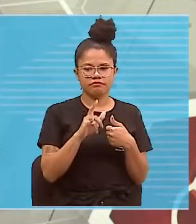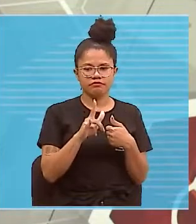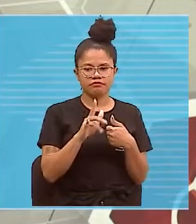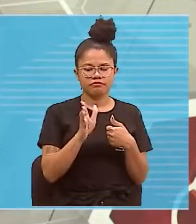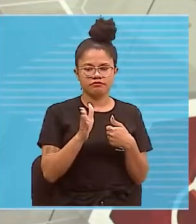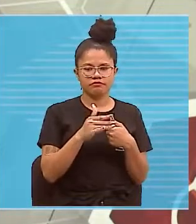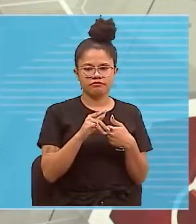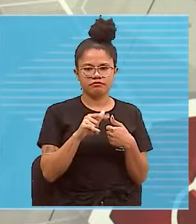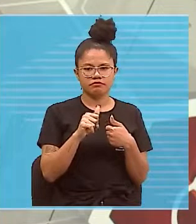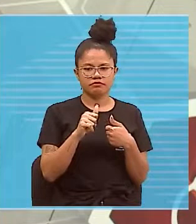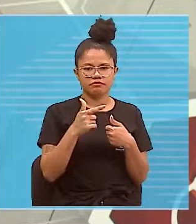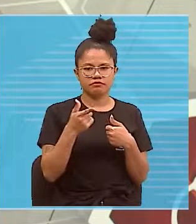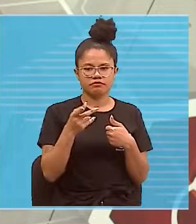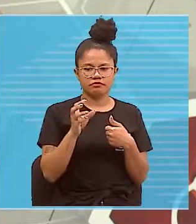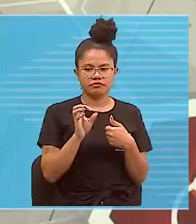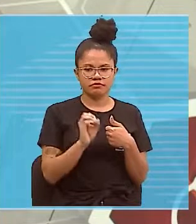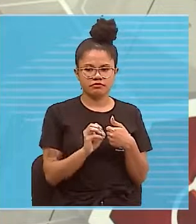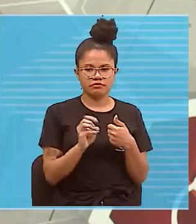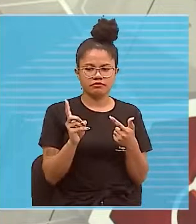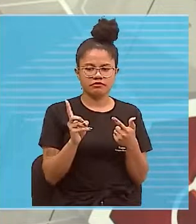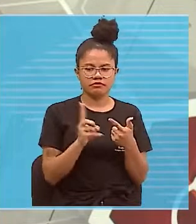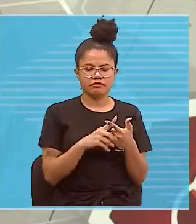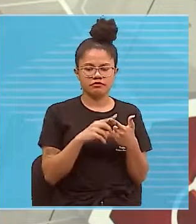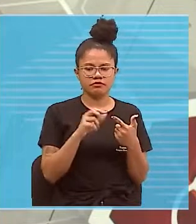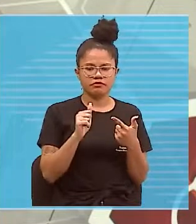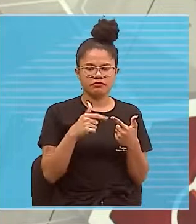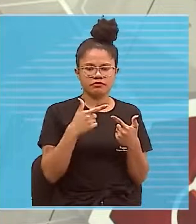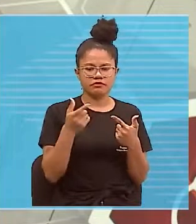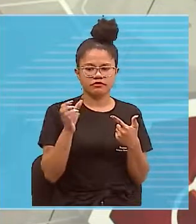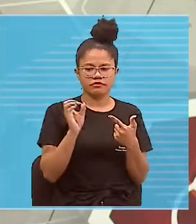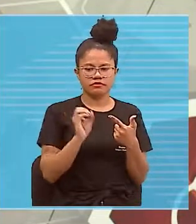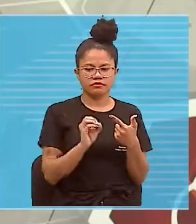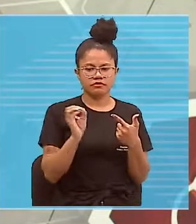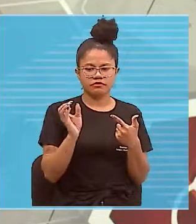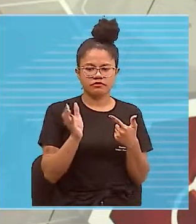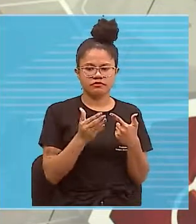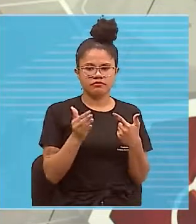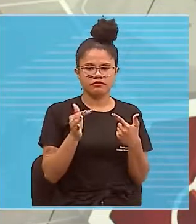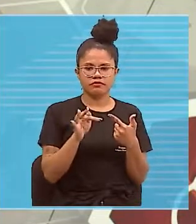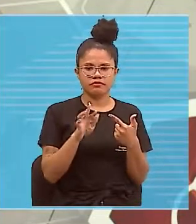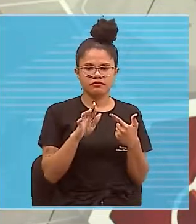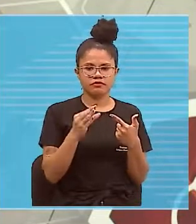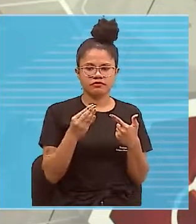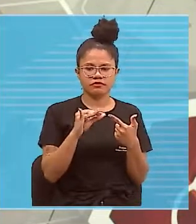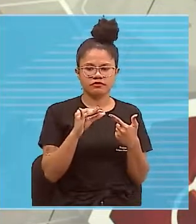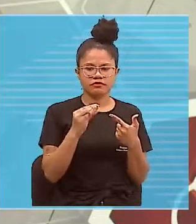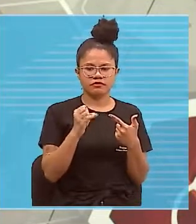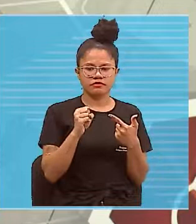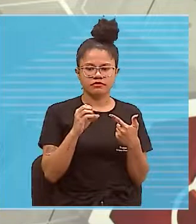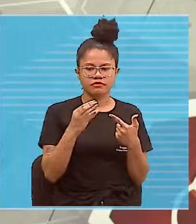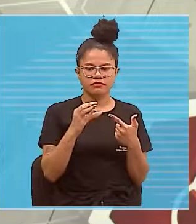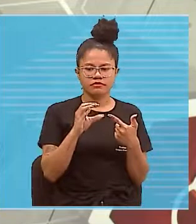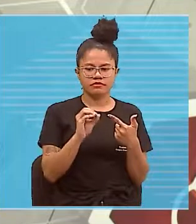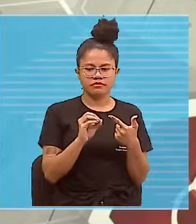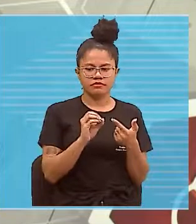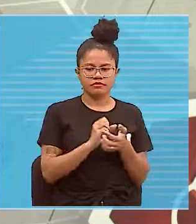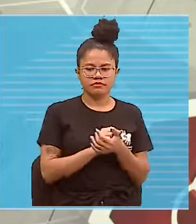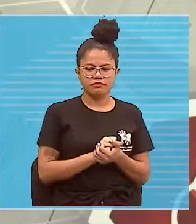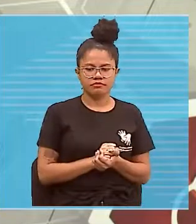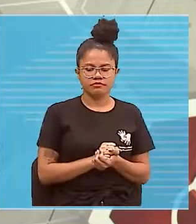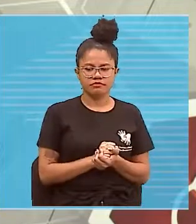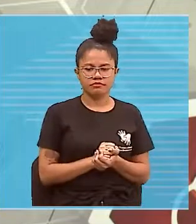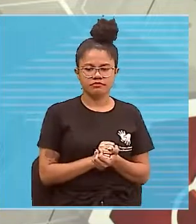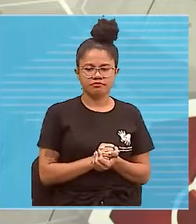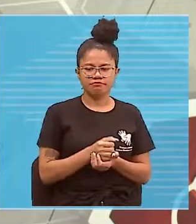Cruz dos Milagres São Gonçalo em São Francisco do Piauí deixa eu te falar o nome de alguém não